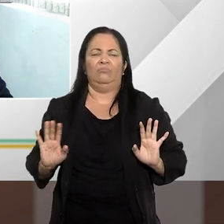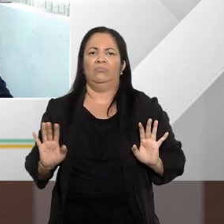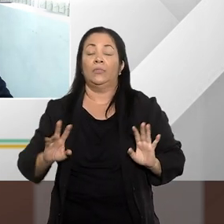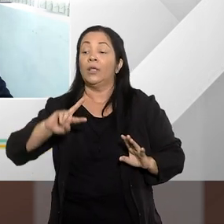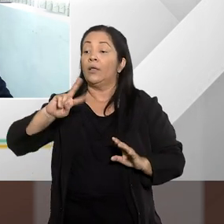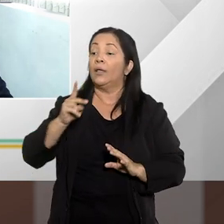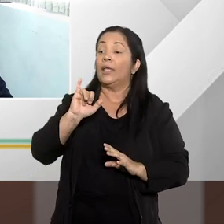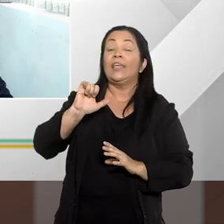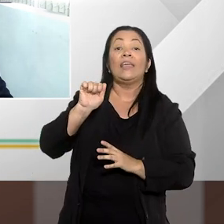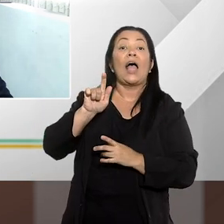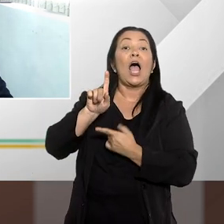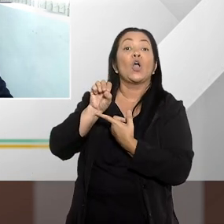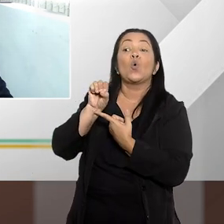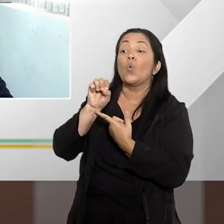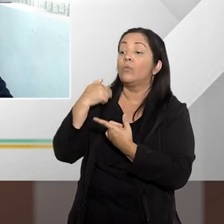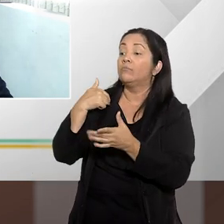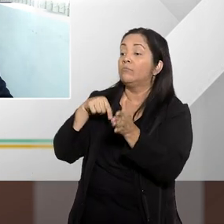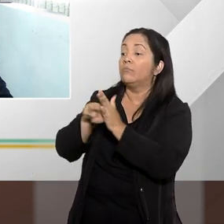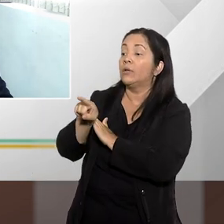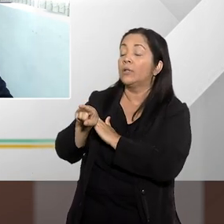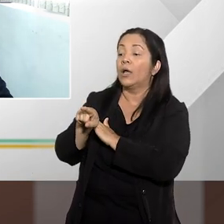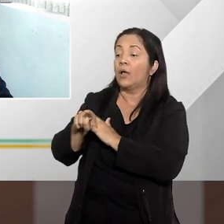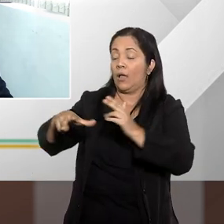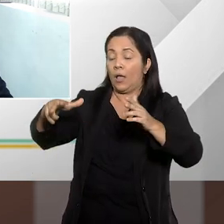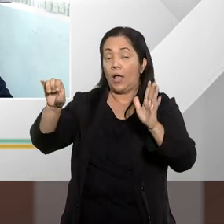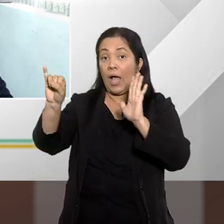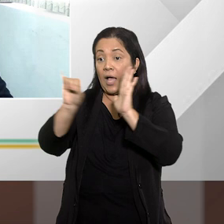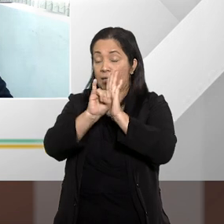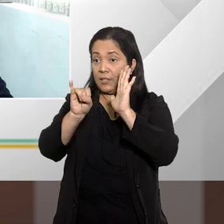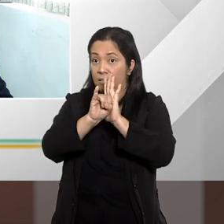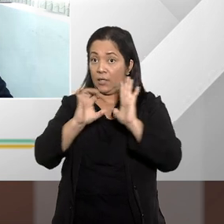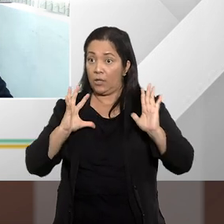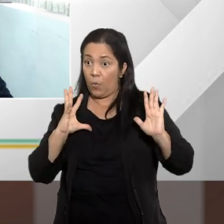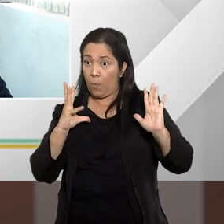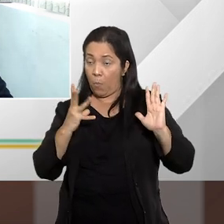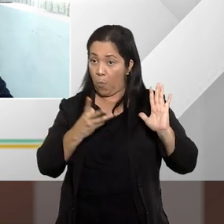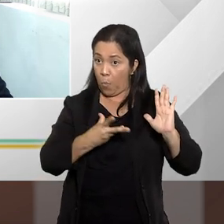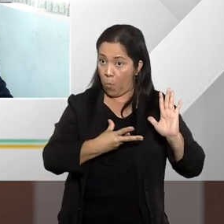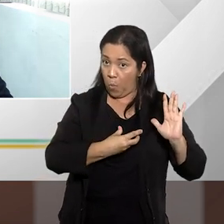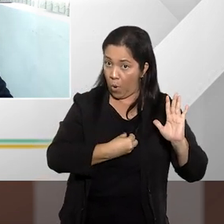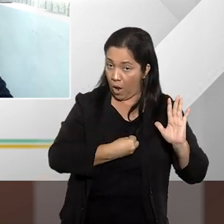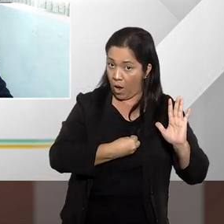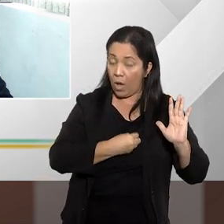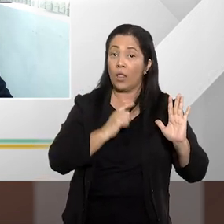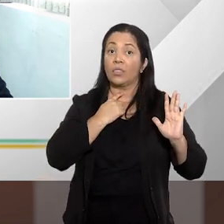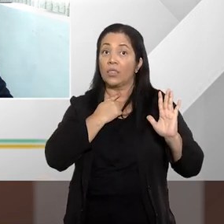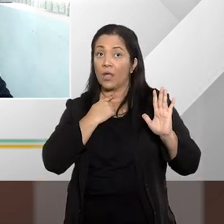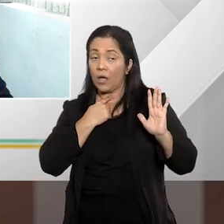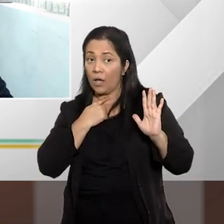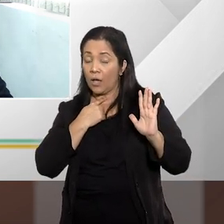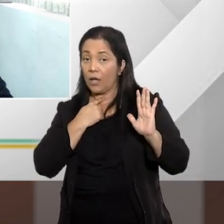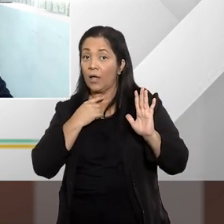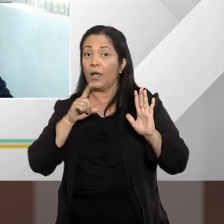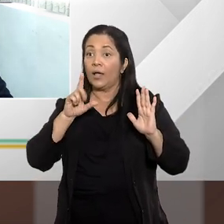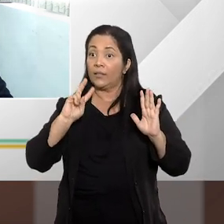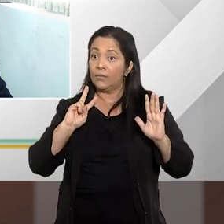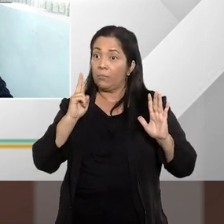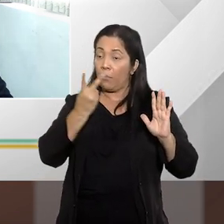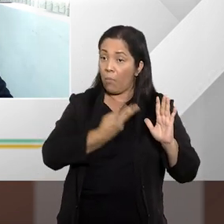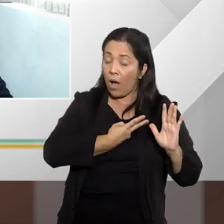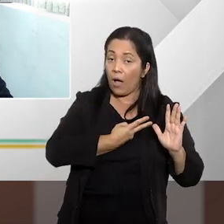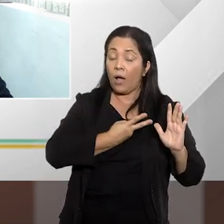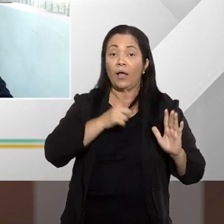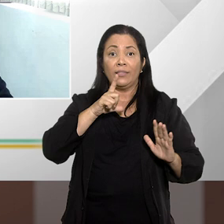confunda com o que representam as identidades trans ou transgênero, travestis e transexuais. Poderia ressaltar as